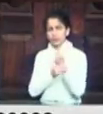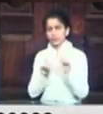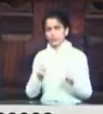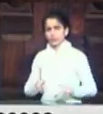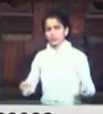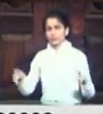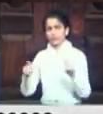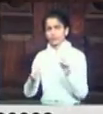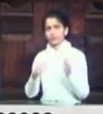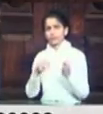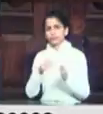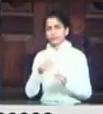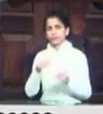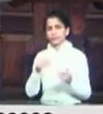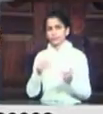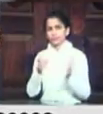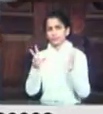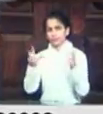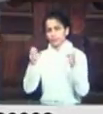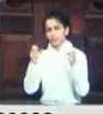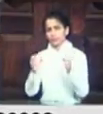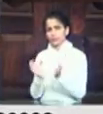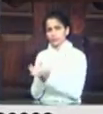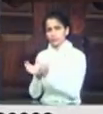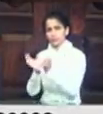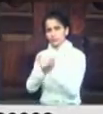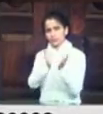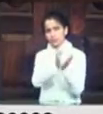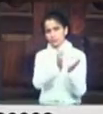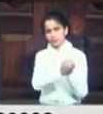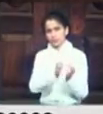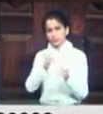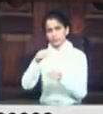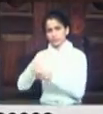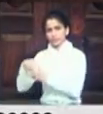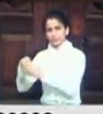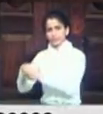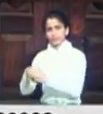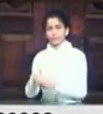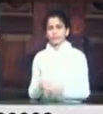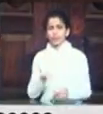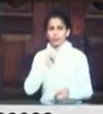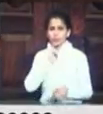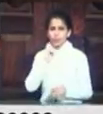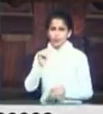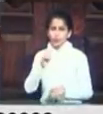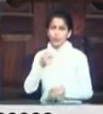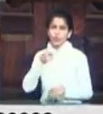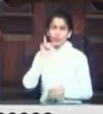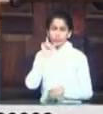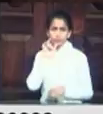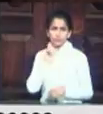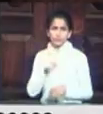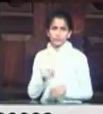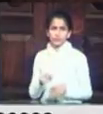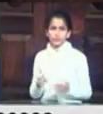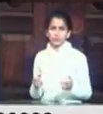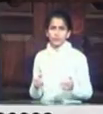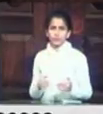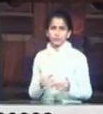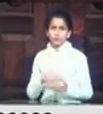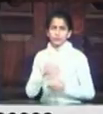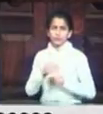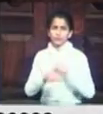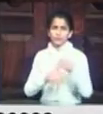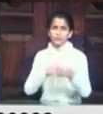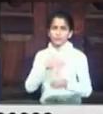as matérias foram votadas nas comissões. Eu disse ontem para alguns servidores, o trem está